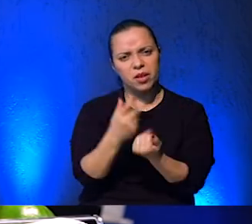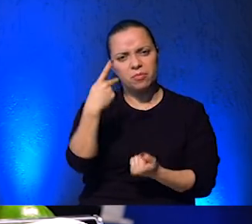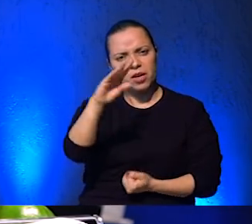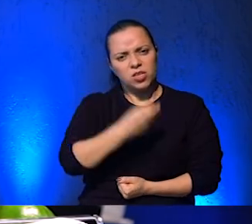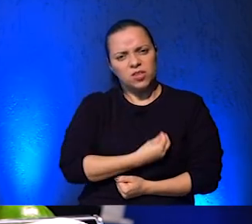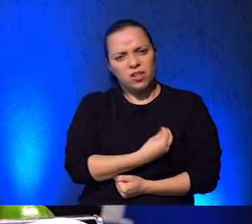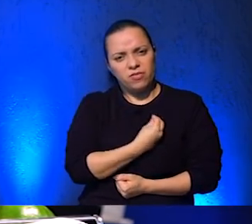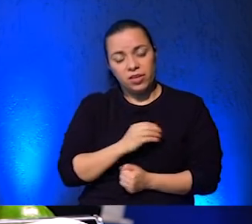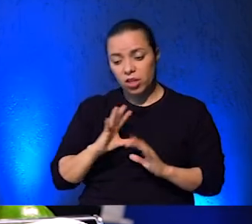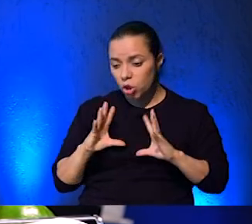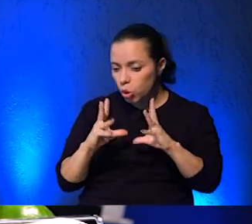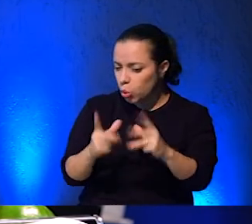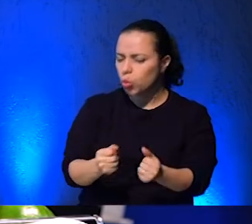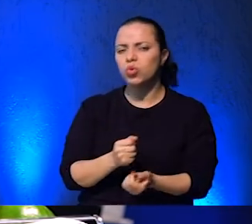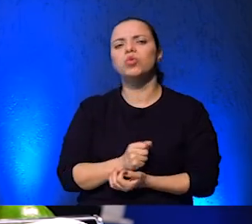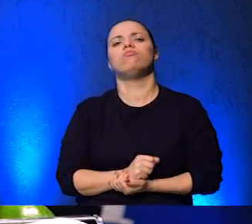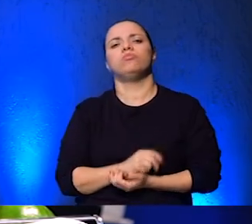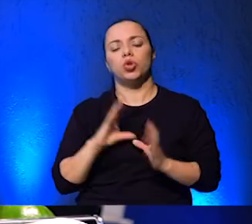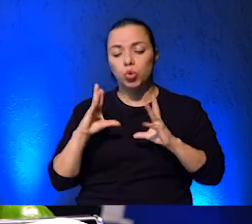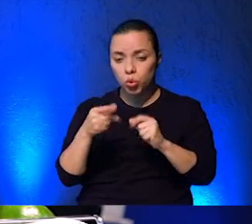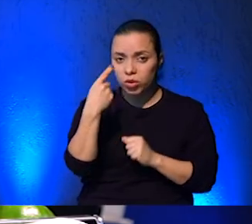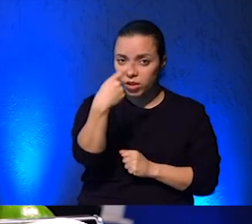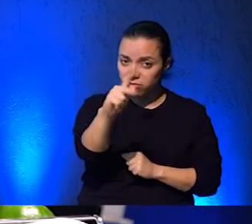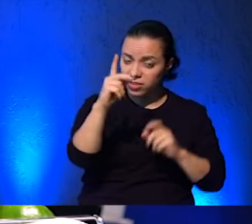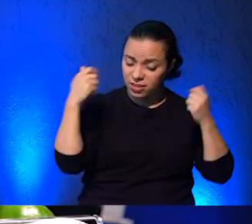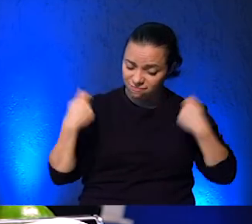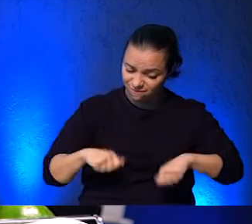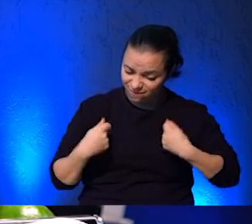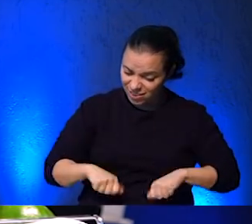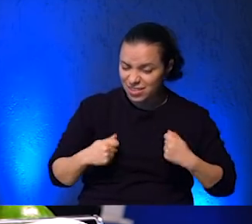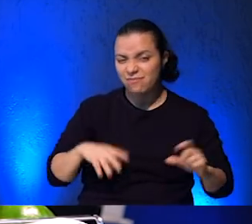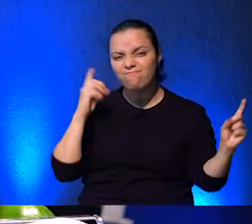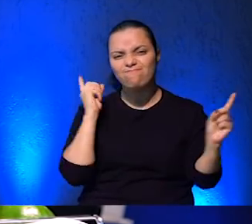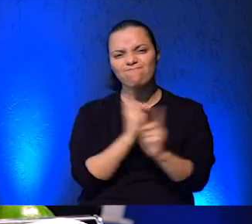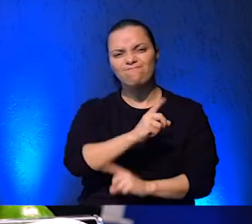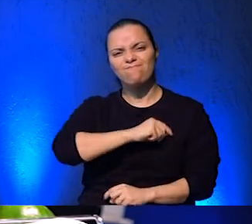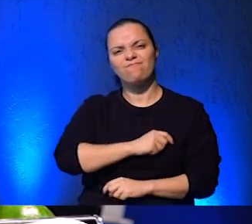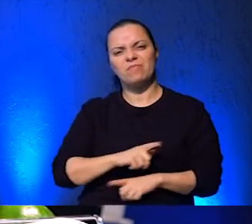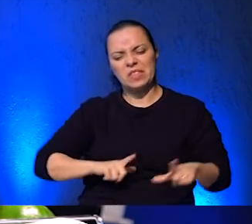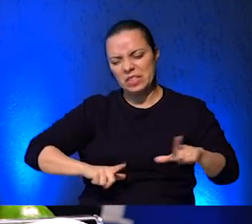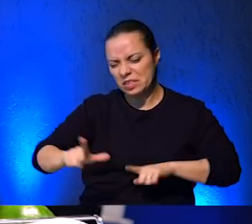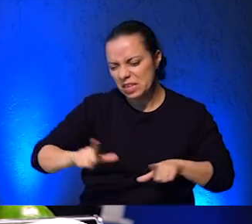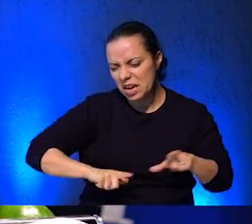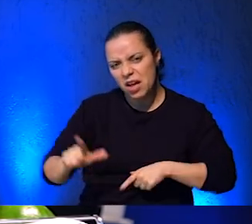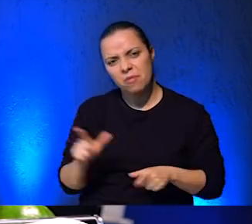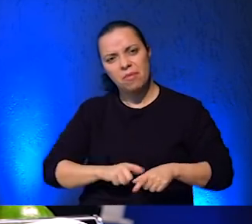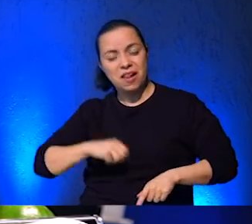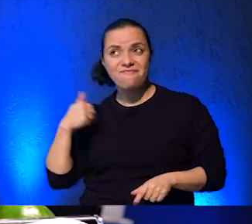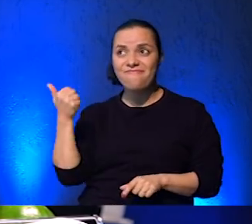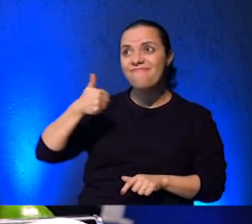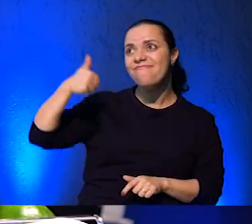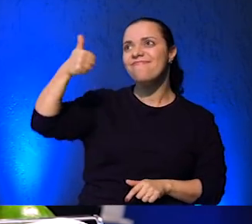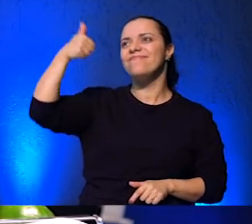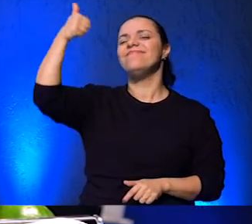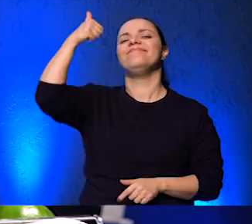todos os seus negócios vai ter tudo que você precisa para fazer os seus negócios prosperarem